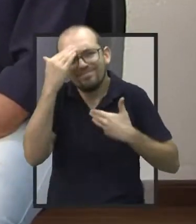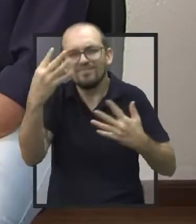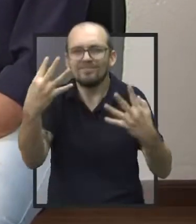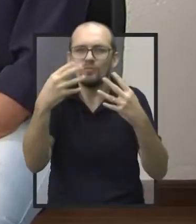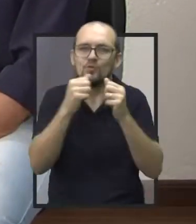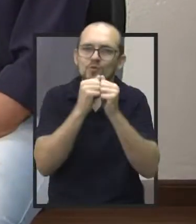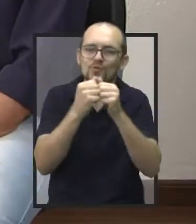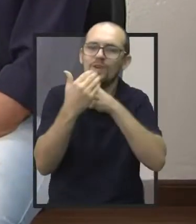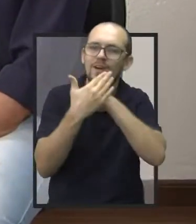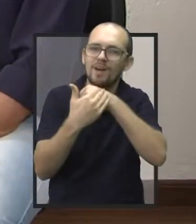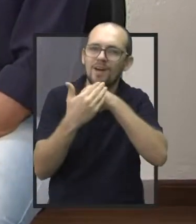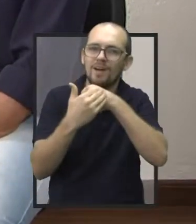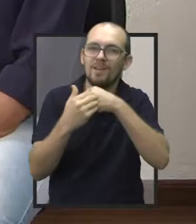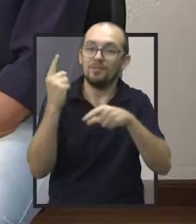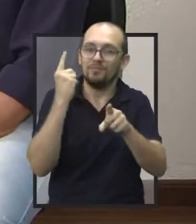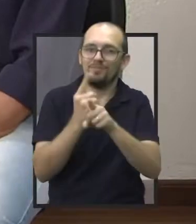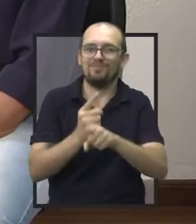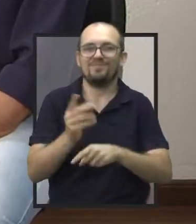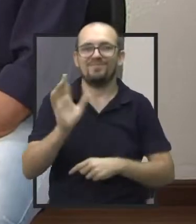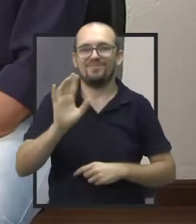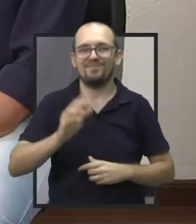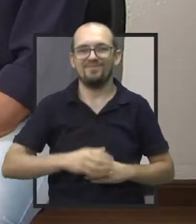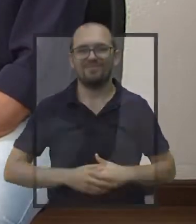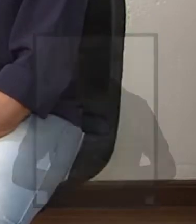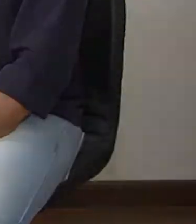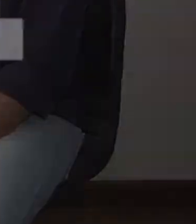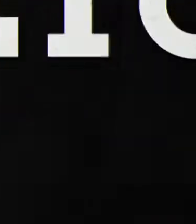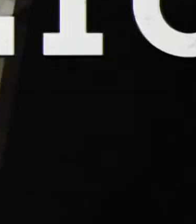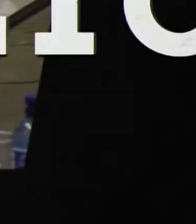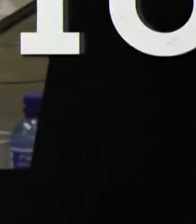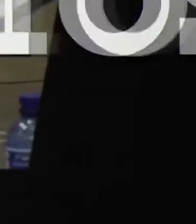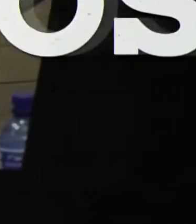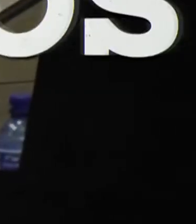companhia e pelo carinho da sua audiência é a próxima